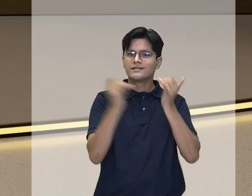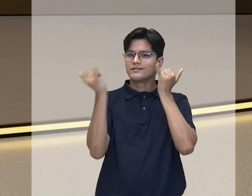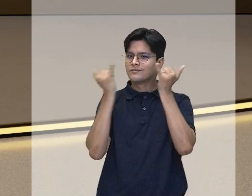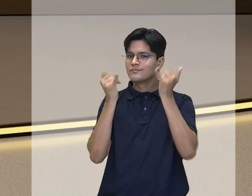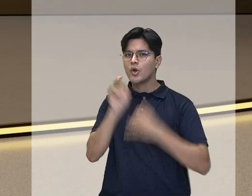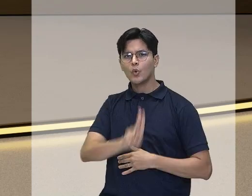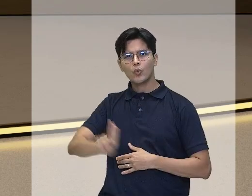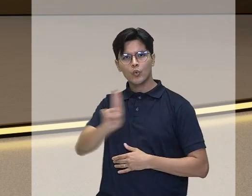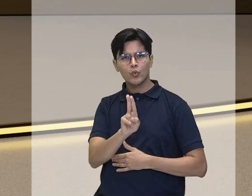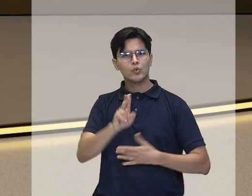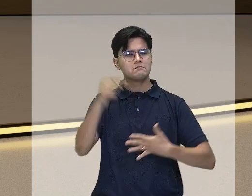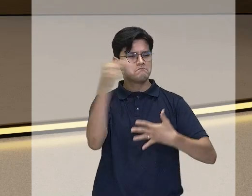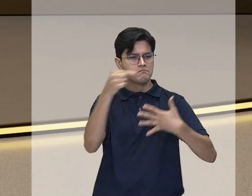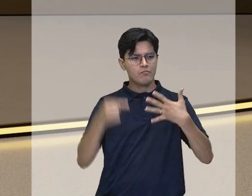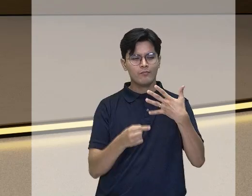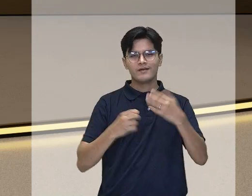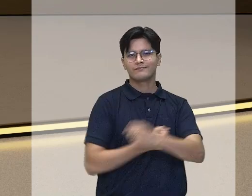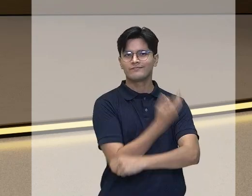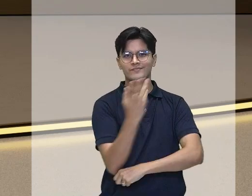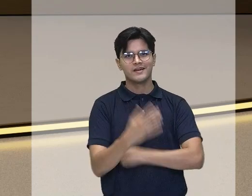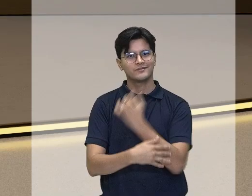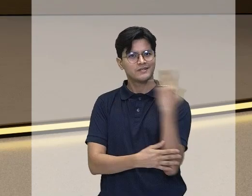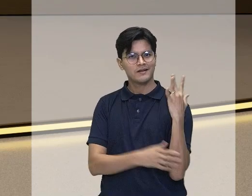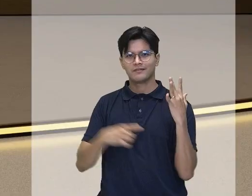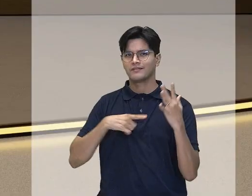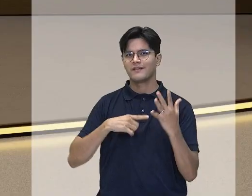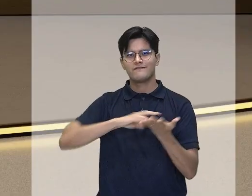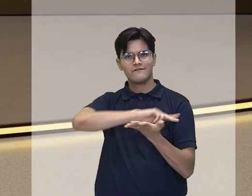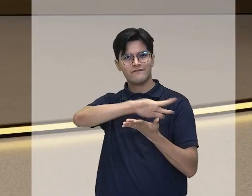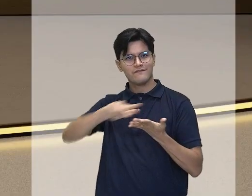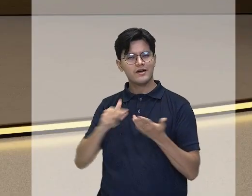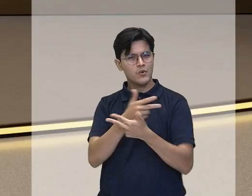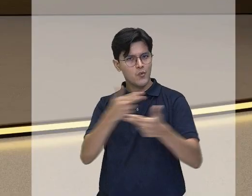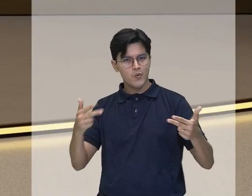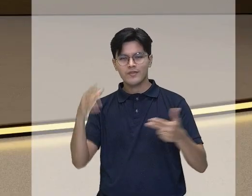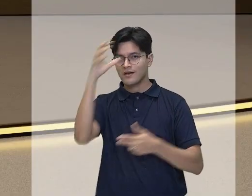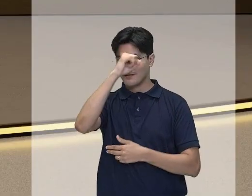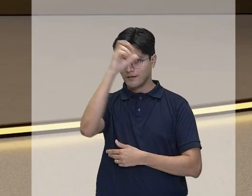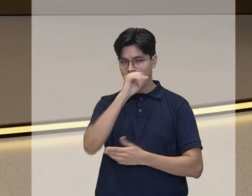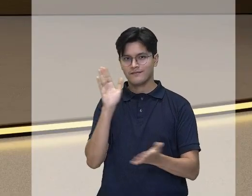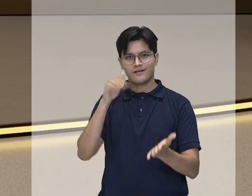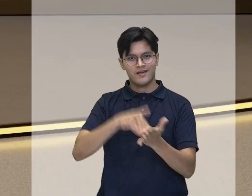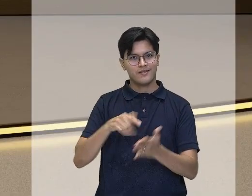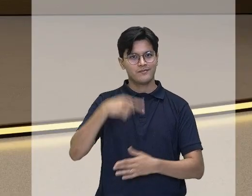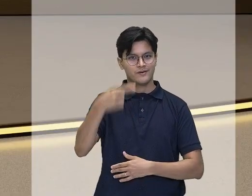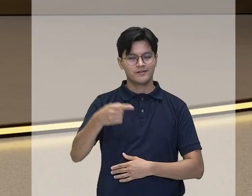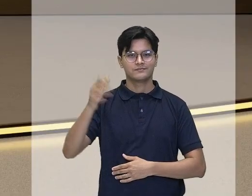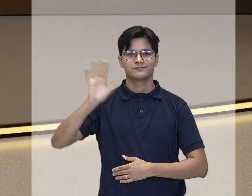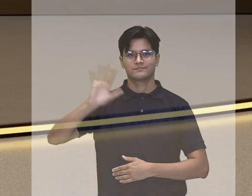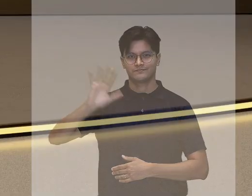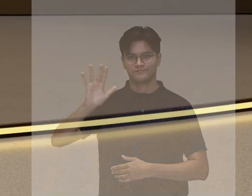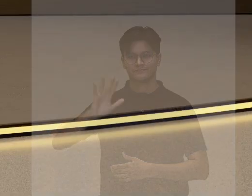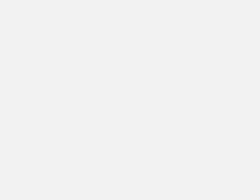vasta e ainda tem muita coisa para a gente aprender, tá bom? Fique com Deus e até a próxima. Até a próxima.